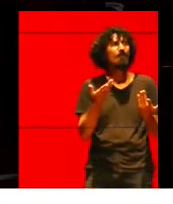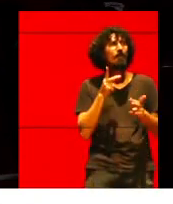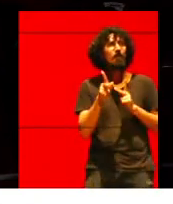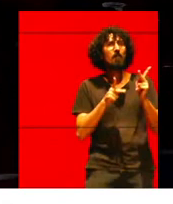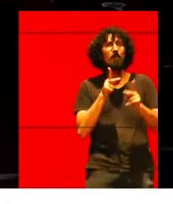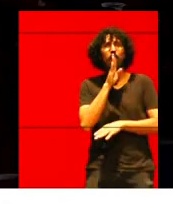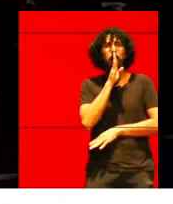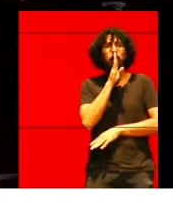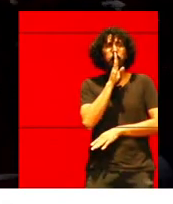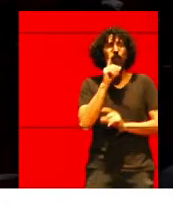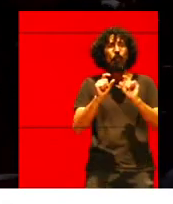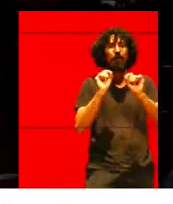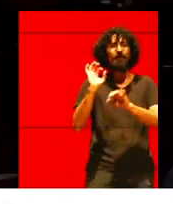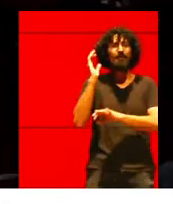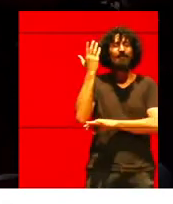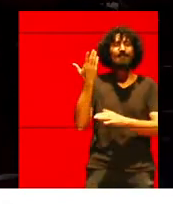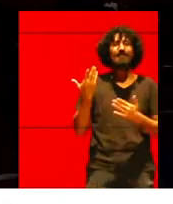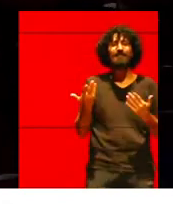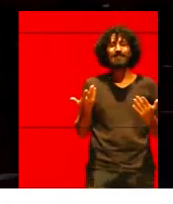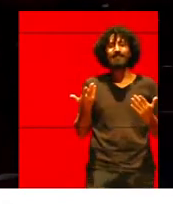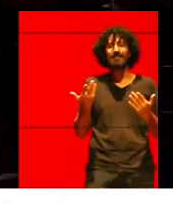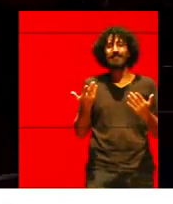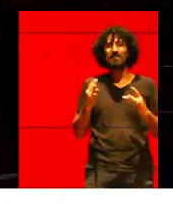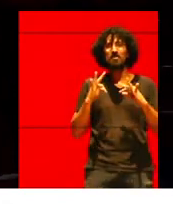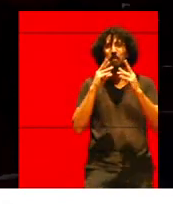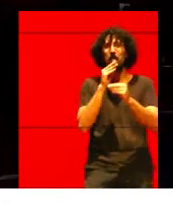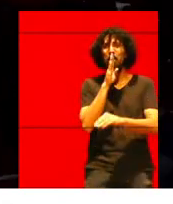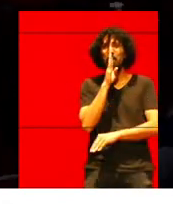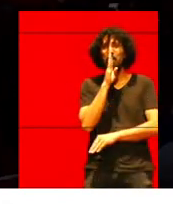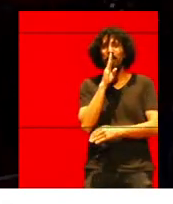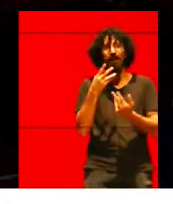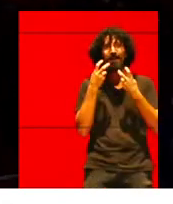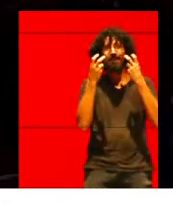Afago, nem parece que comeram a galinha.